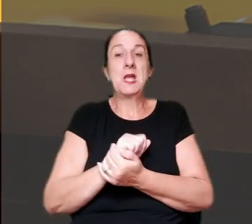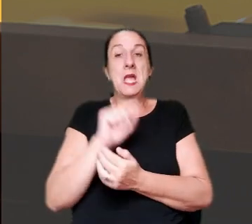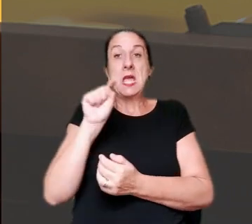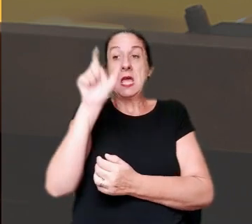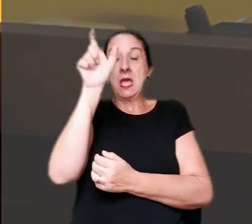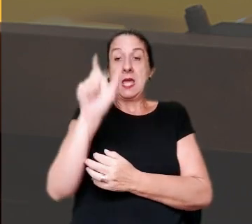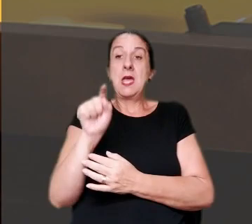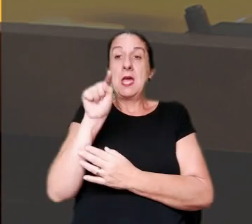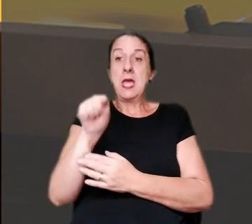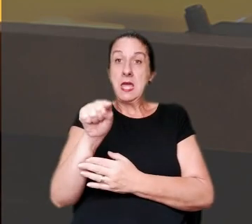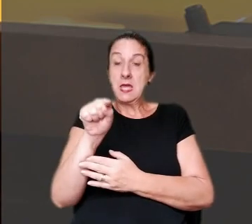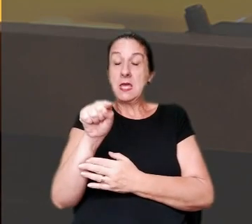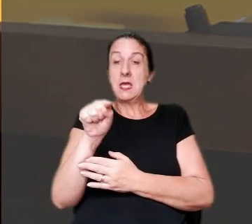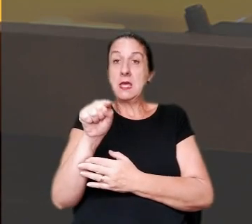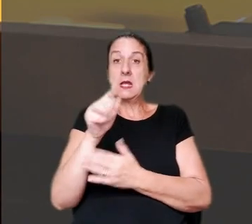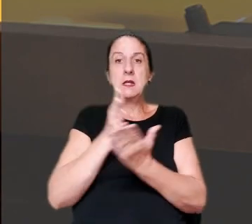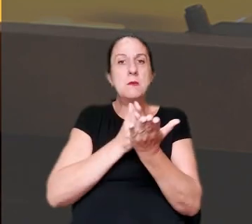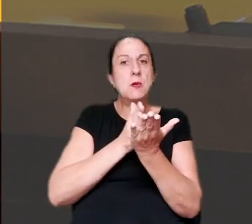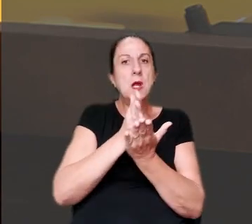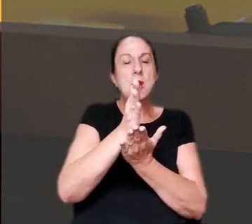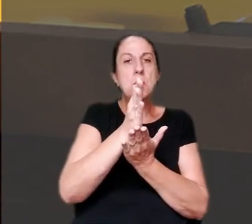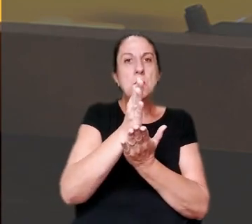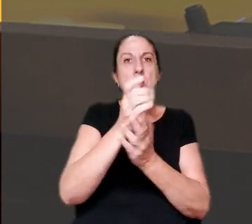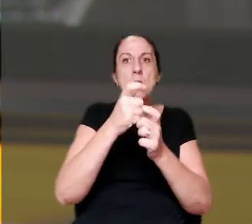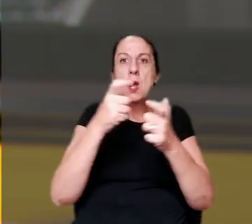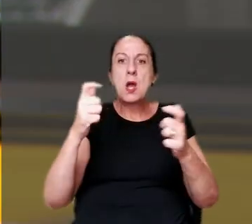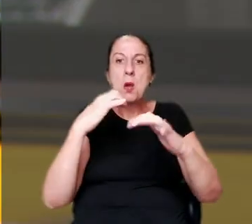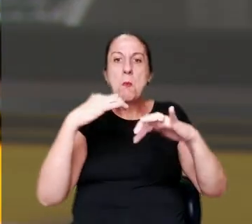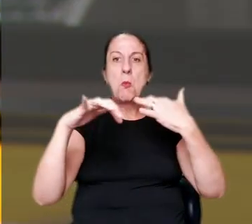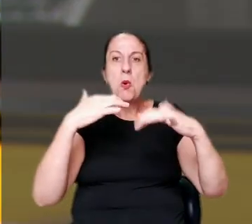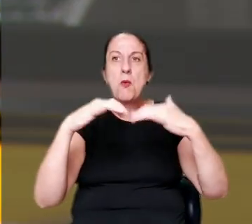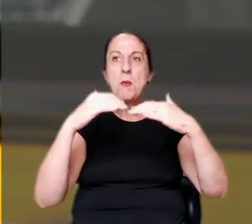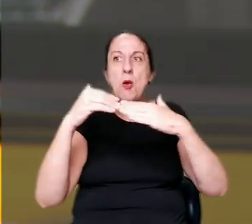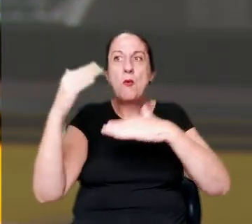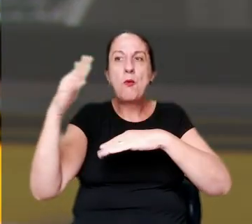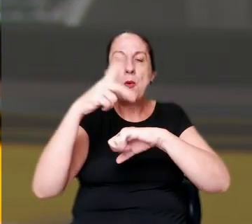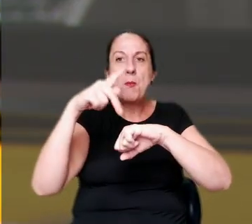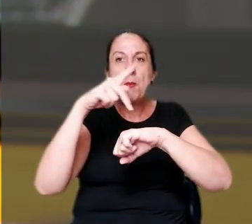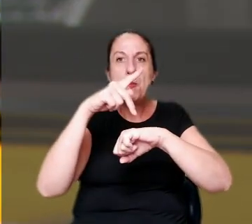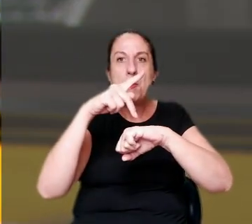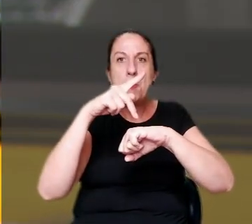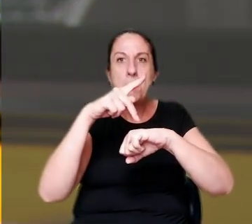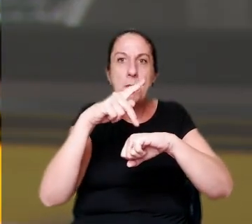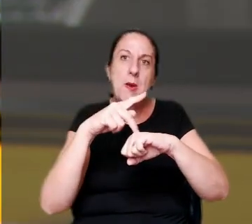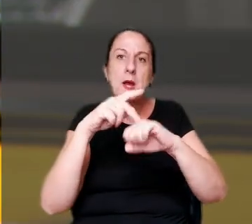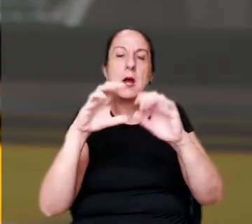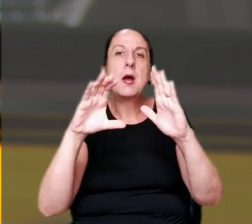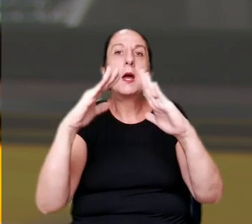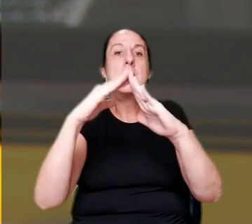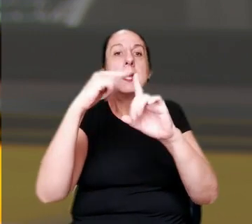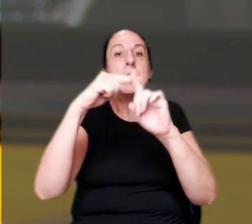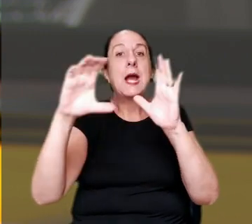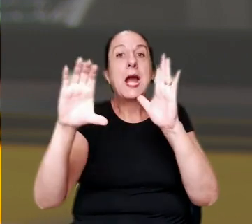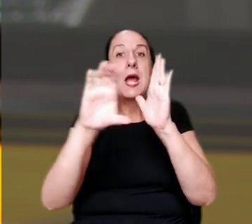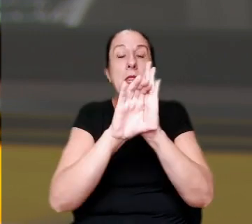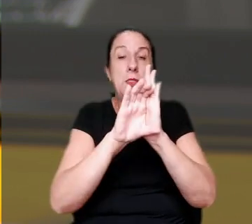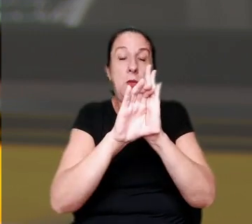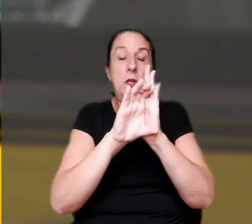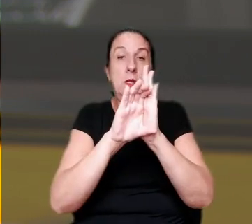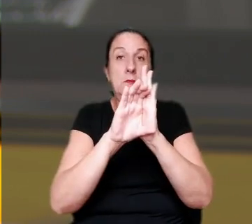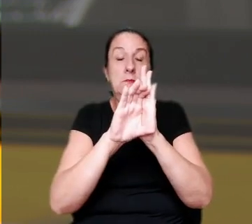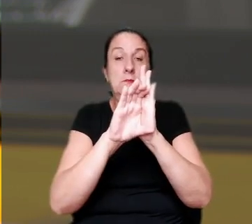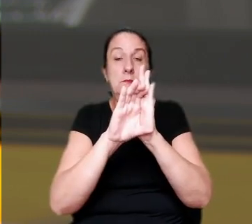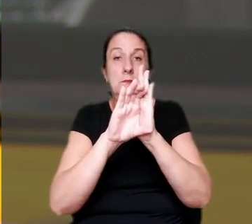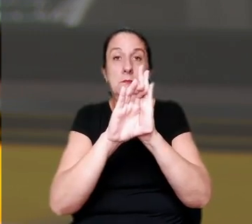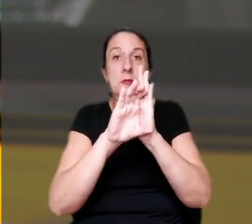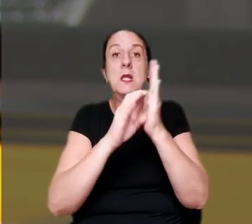expressivas. E ele nos encaminhou para o grande movimento internacional da Ação Católica,